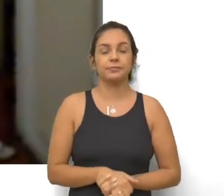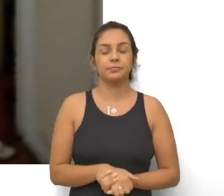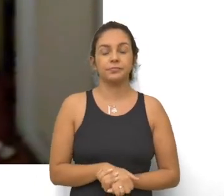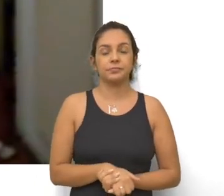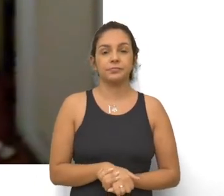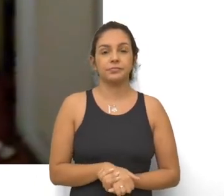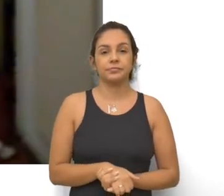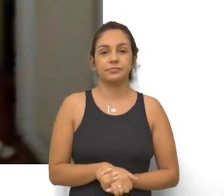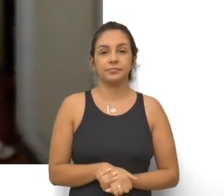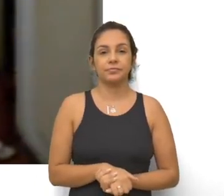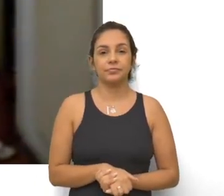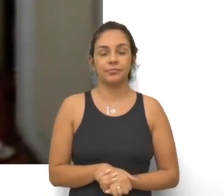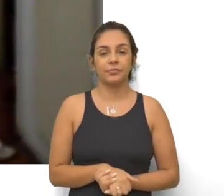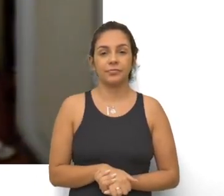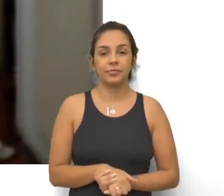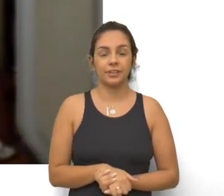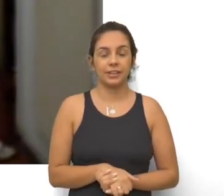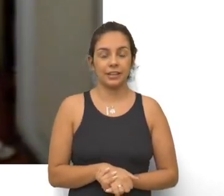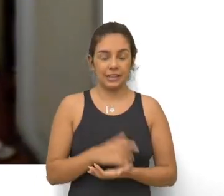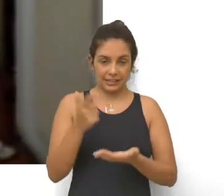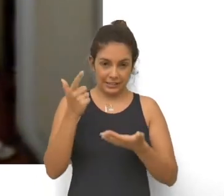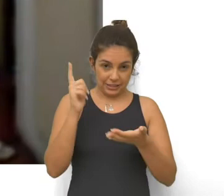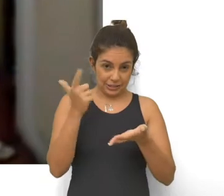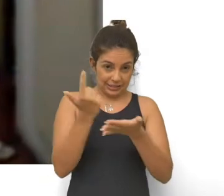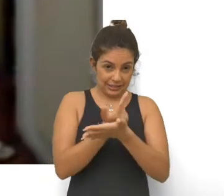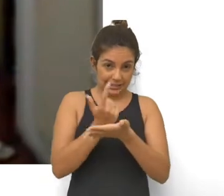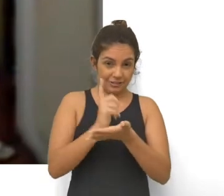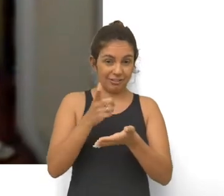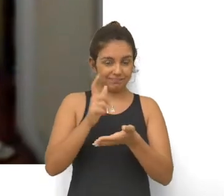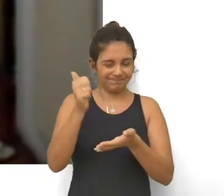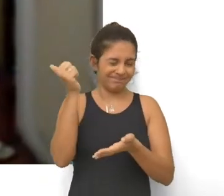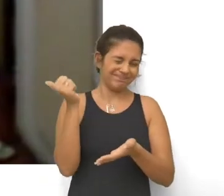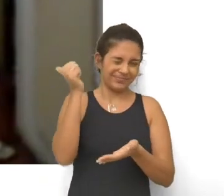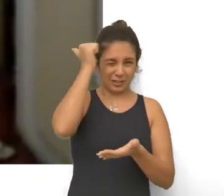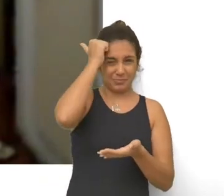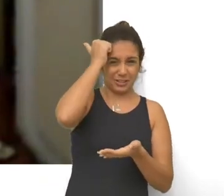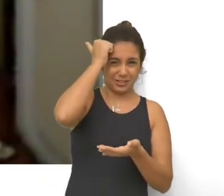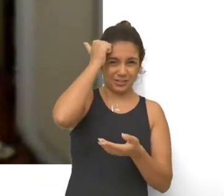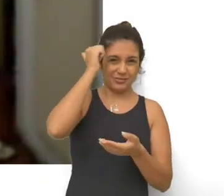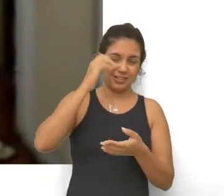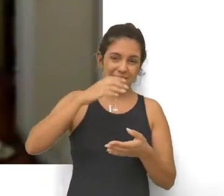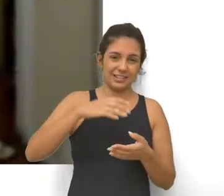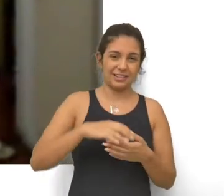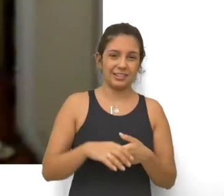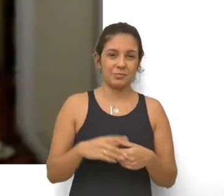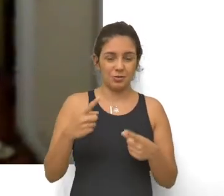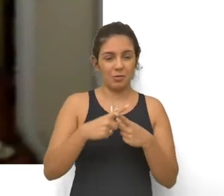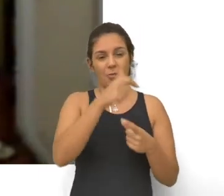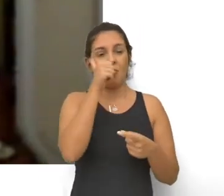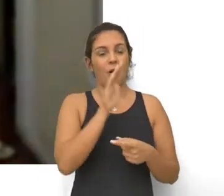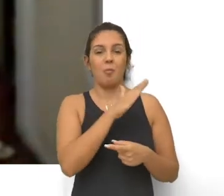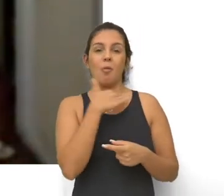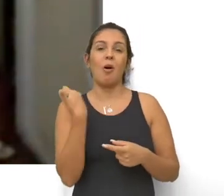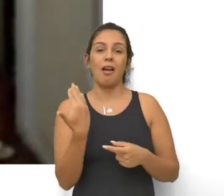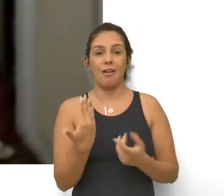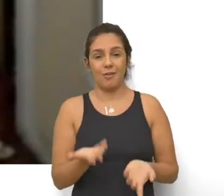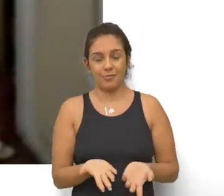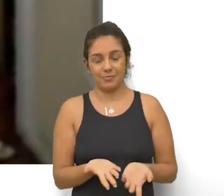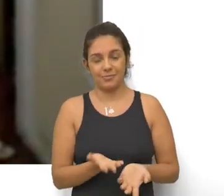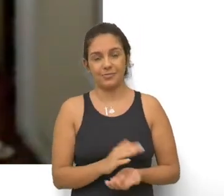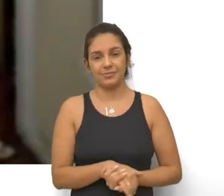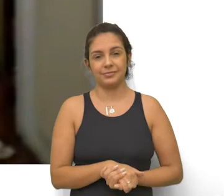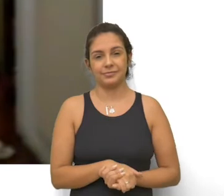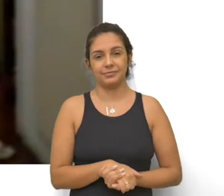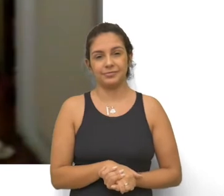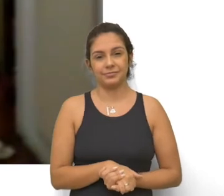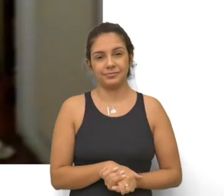é, já fala das memórias dele depois que ele está arrependido, por ter levado a mulher que ele amava a